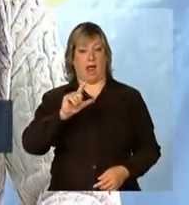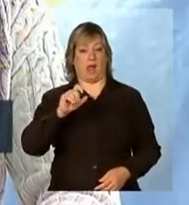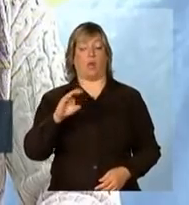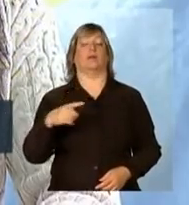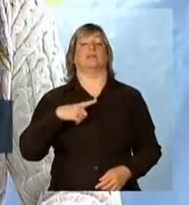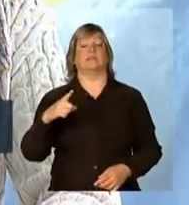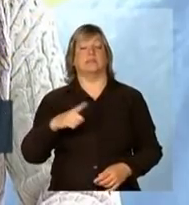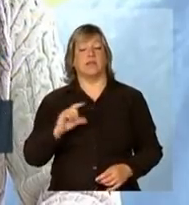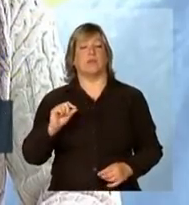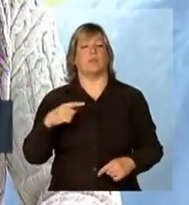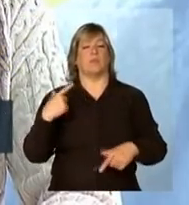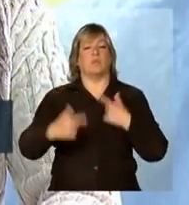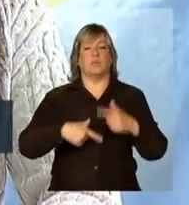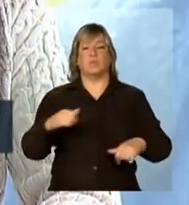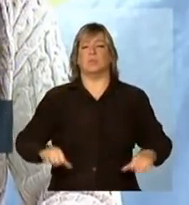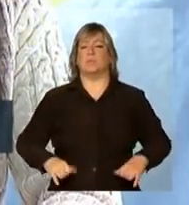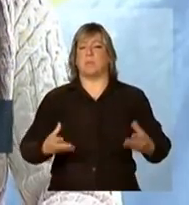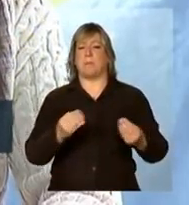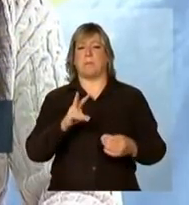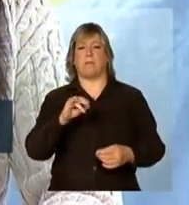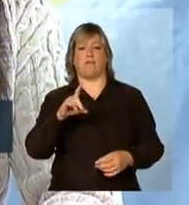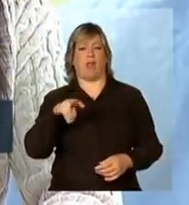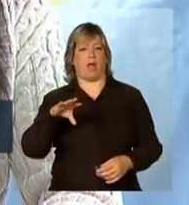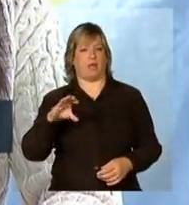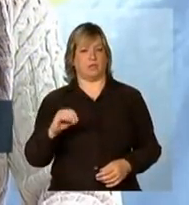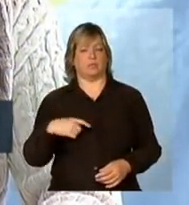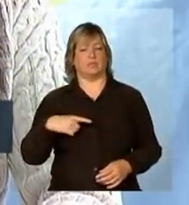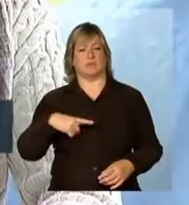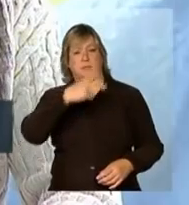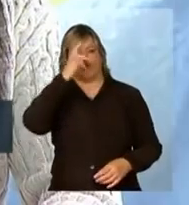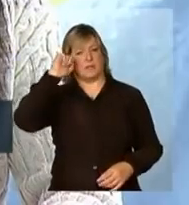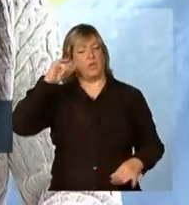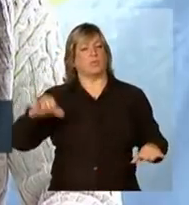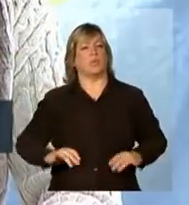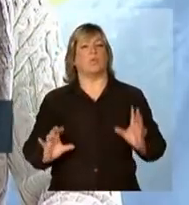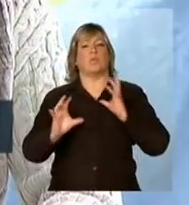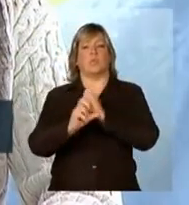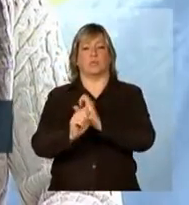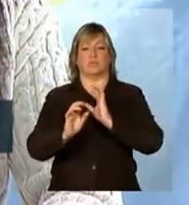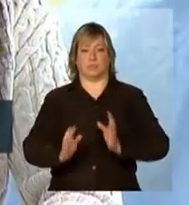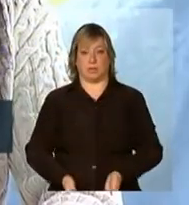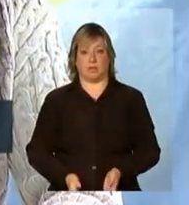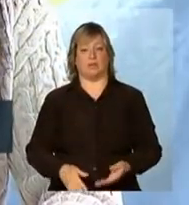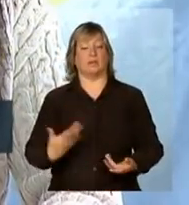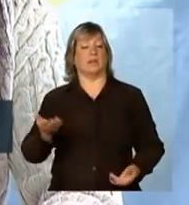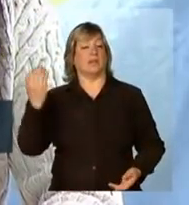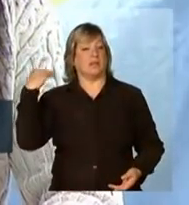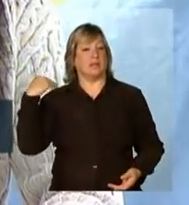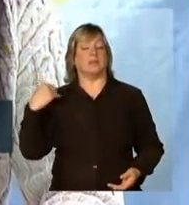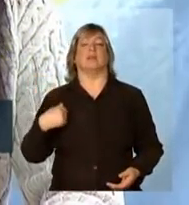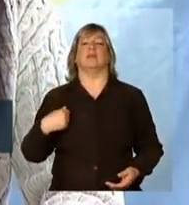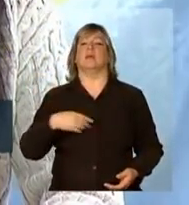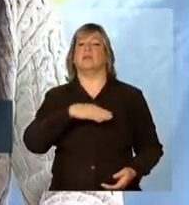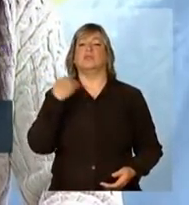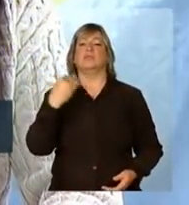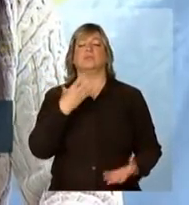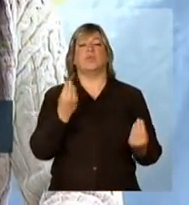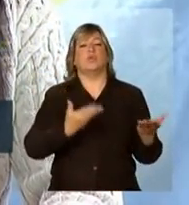estado que foi muito violento. E desde então a nossa juventude ela não para de morrer,